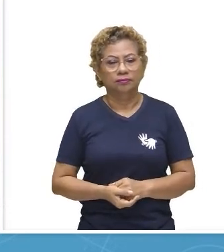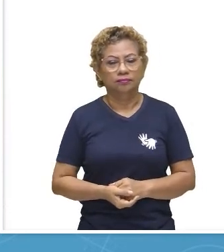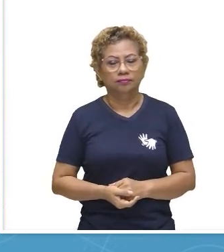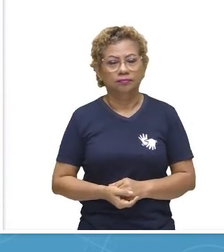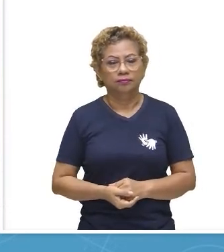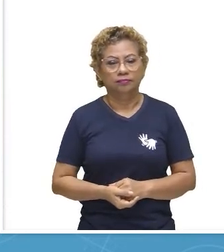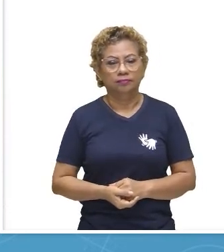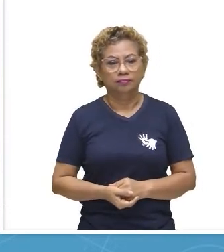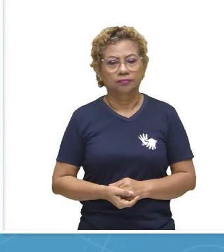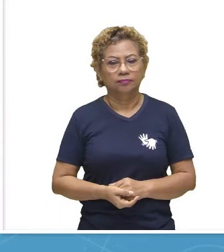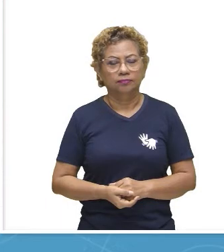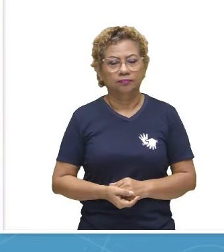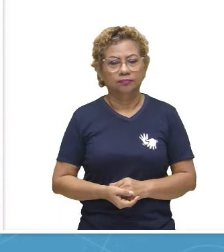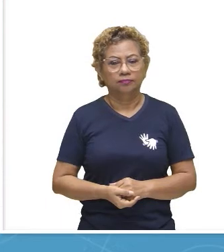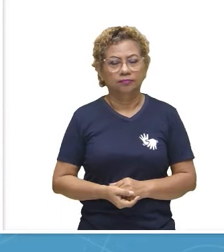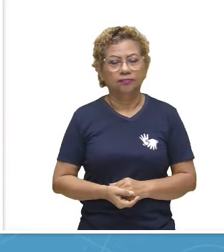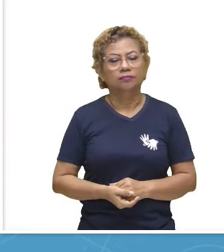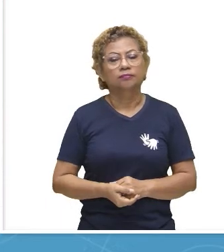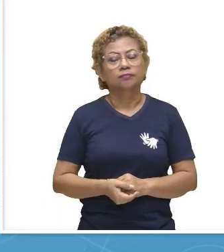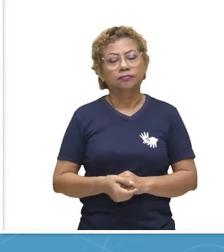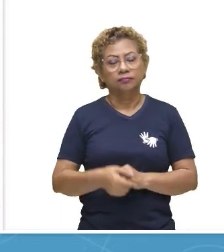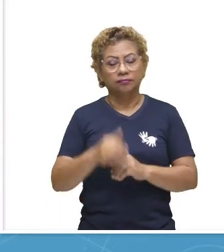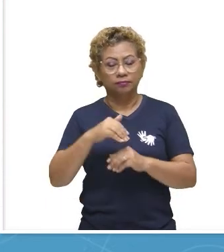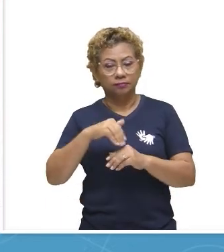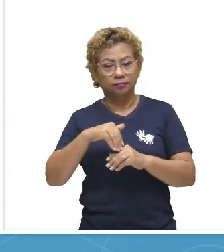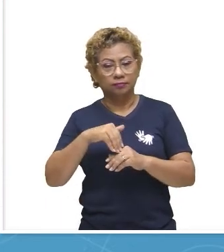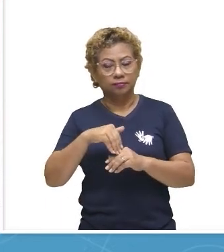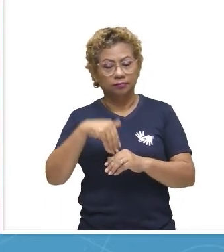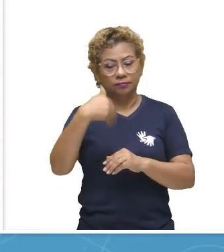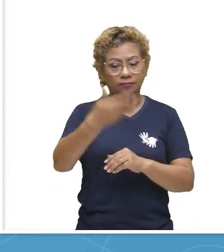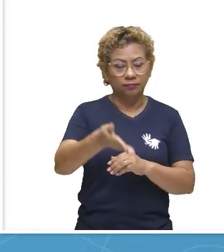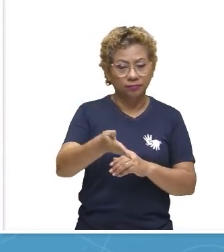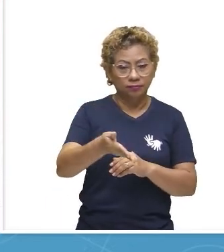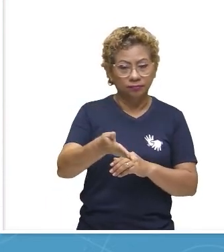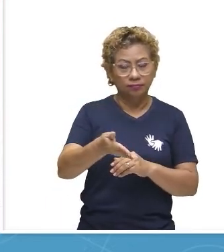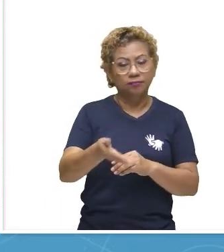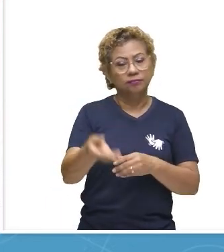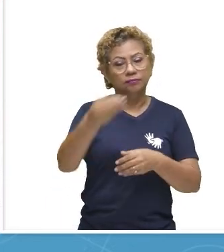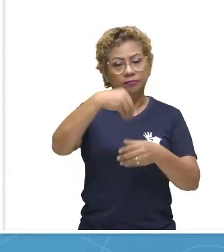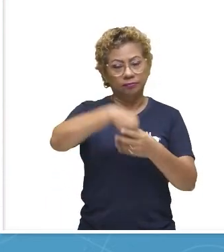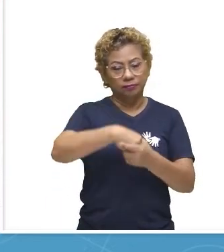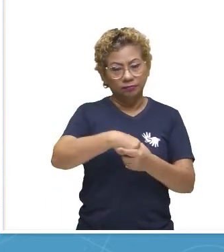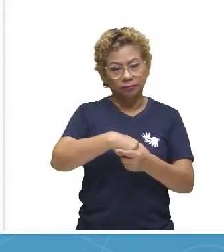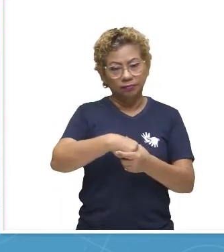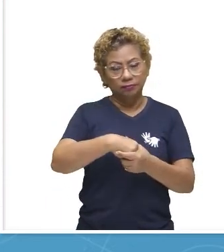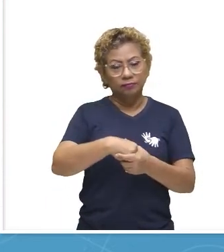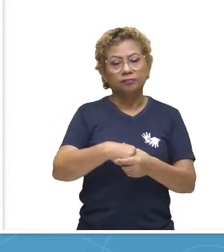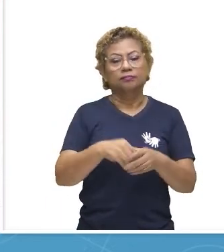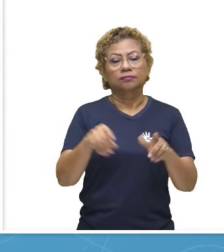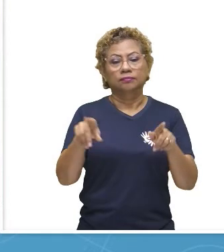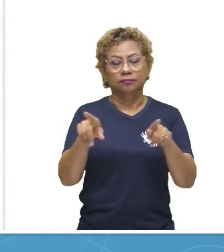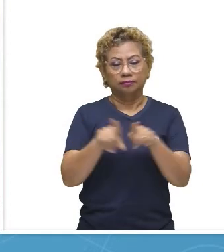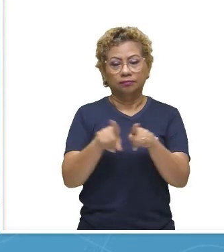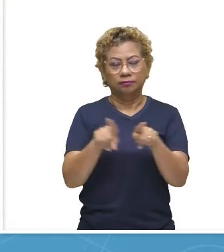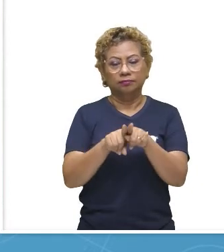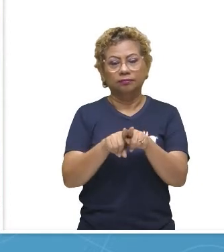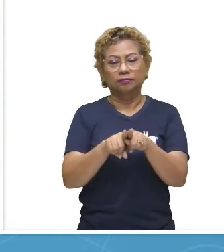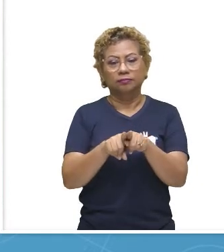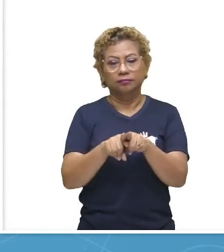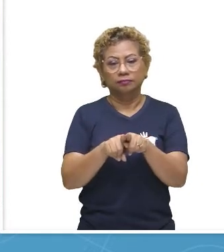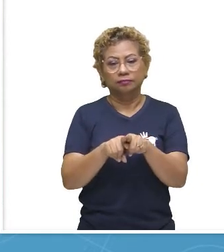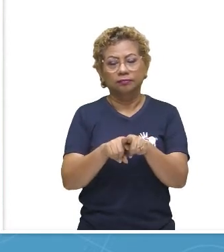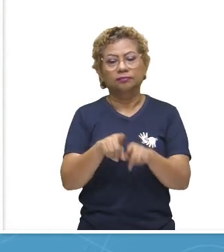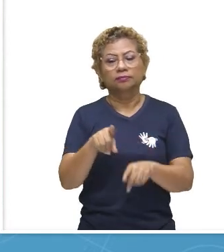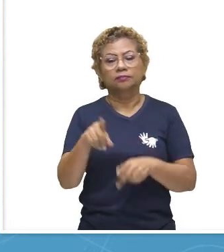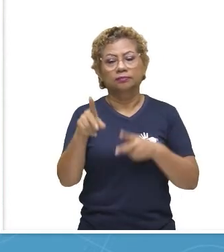E os alternos internos e os alternos externos, eles vão ter